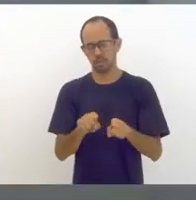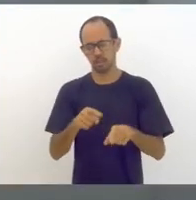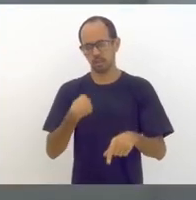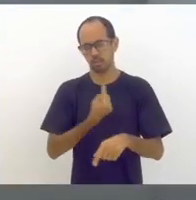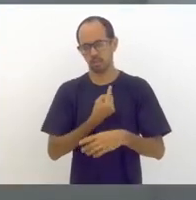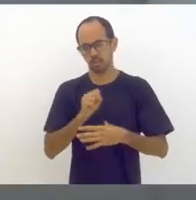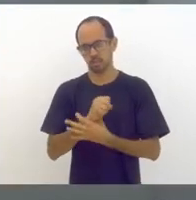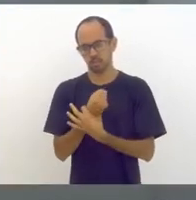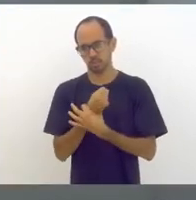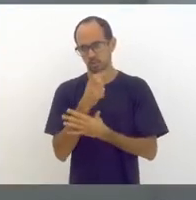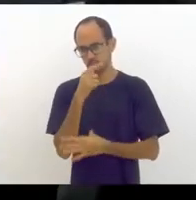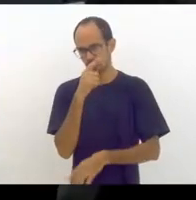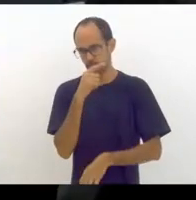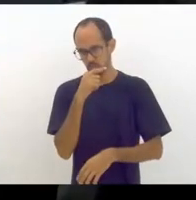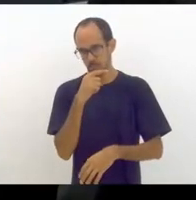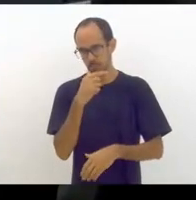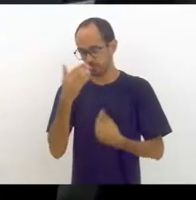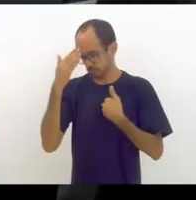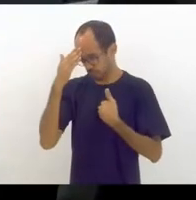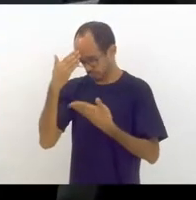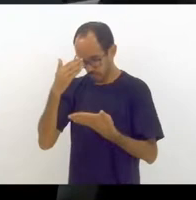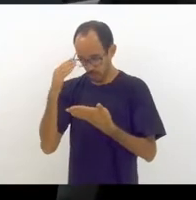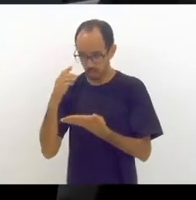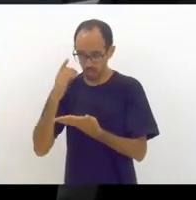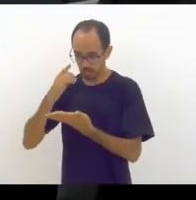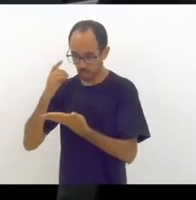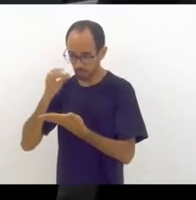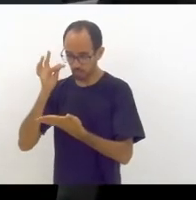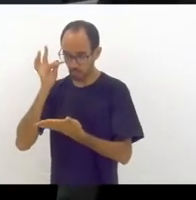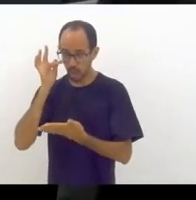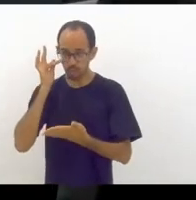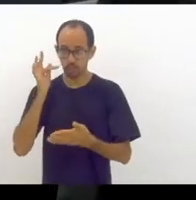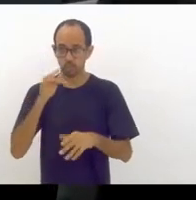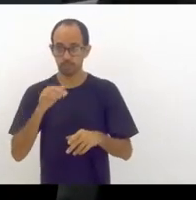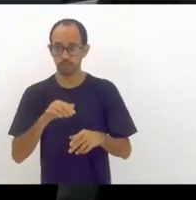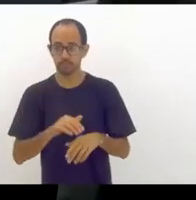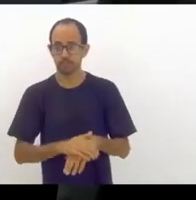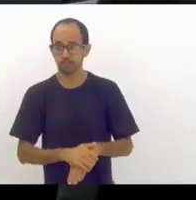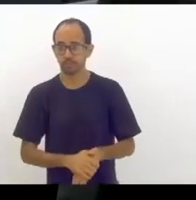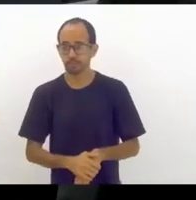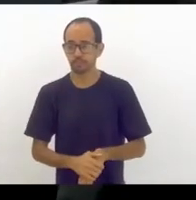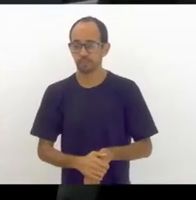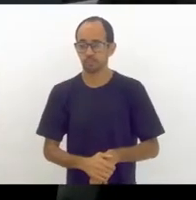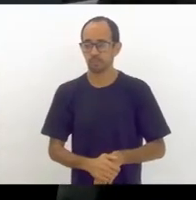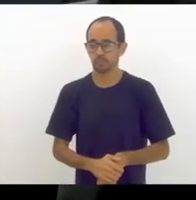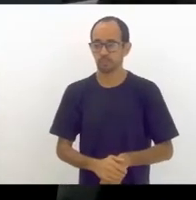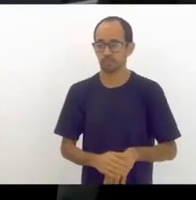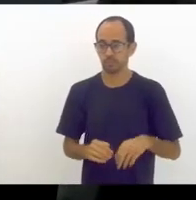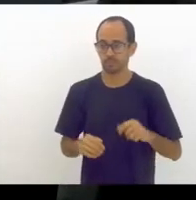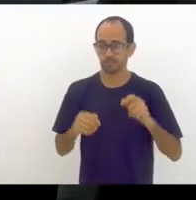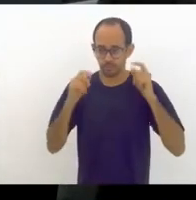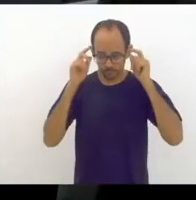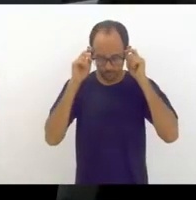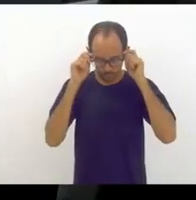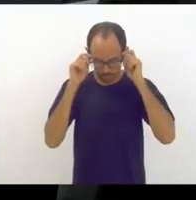hídrica. Obrigado, deputado Flávio Serafim. Posso fazer um esclarecimento?